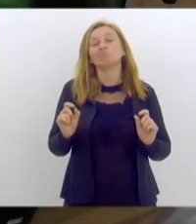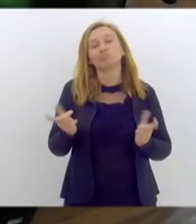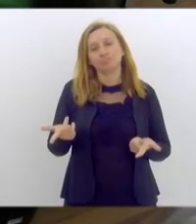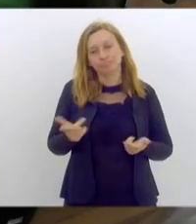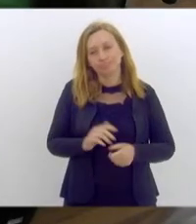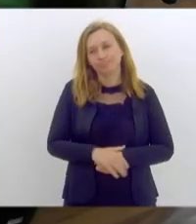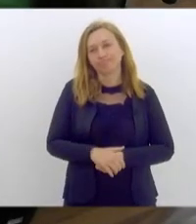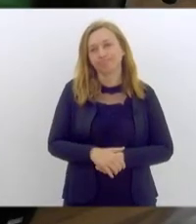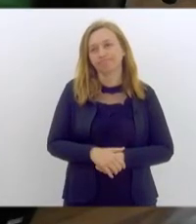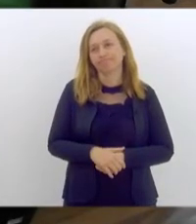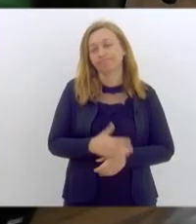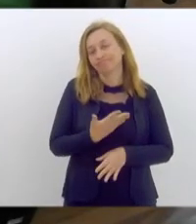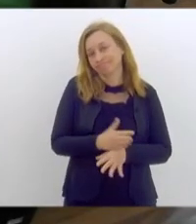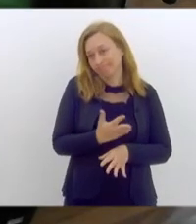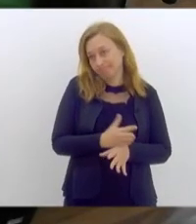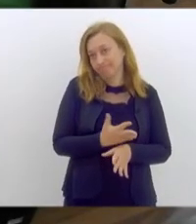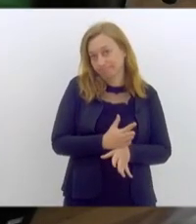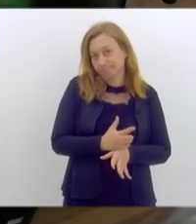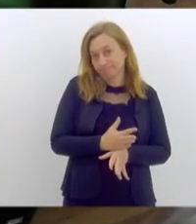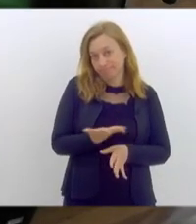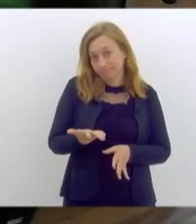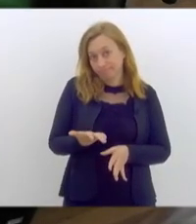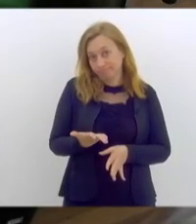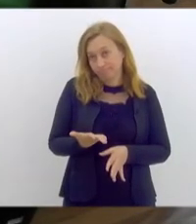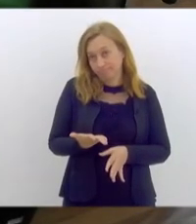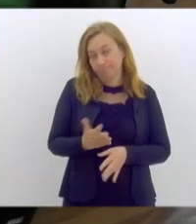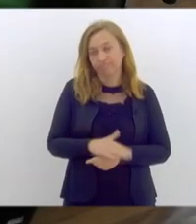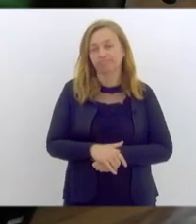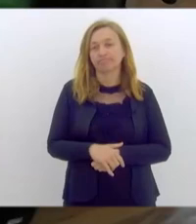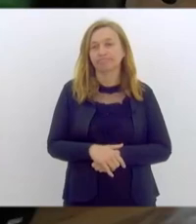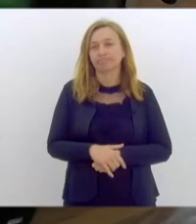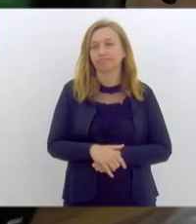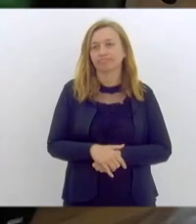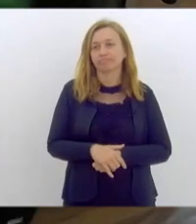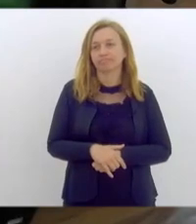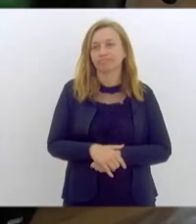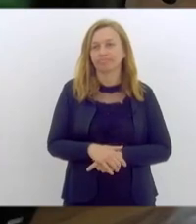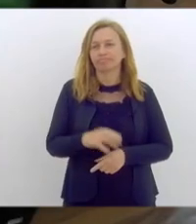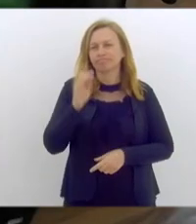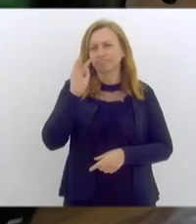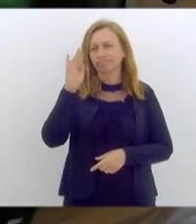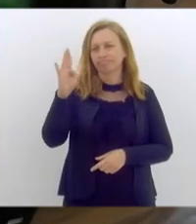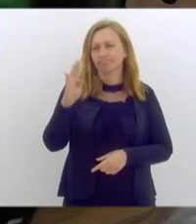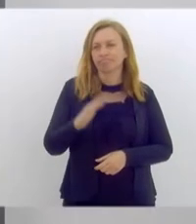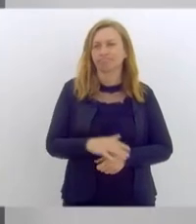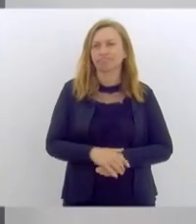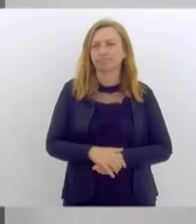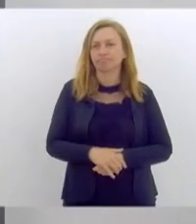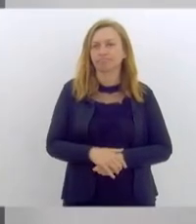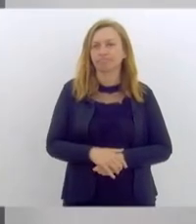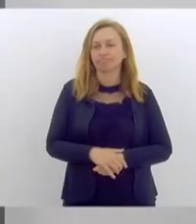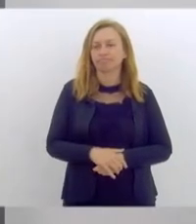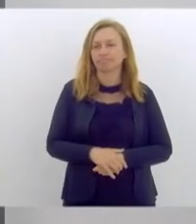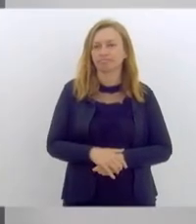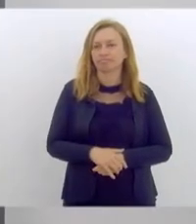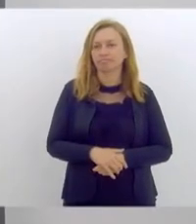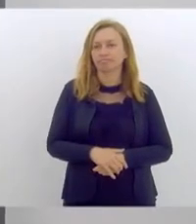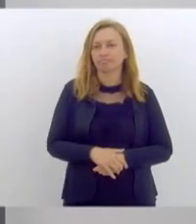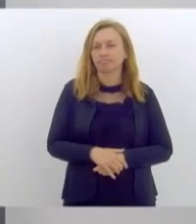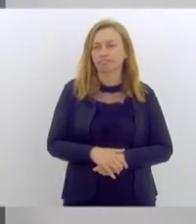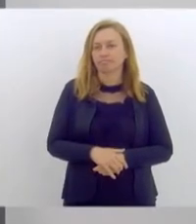CPF é fazer né treinamento treinamento porque Imagine que vossa